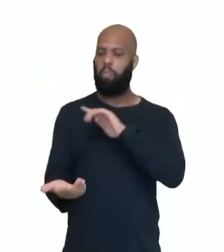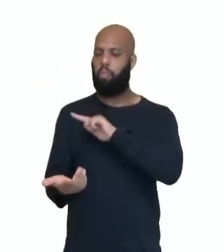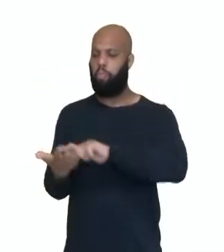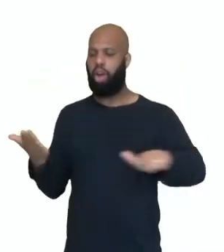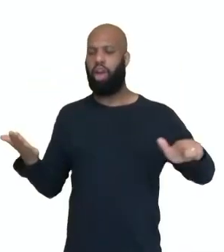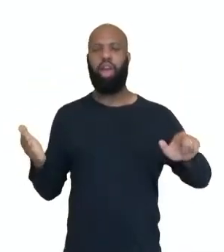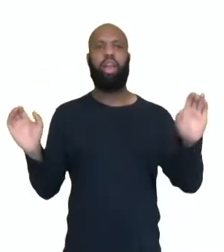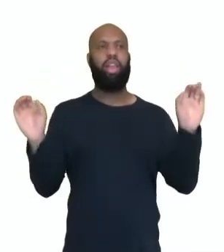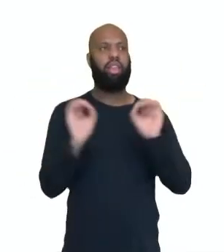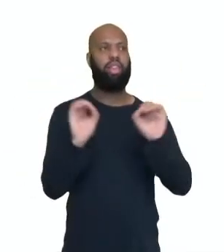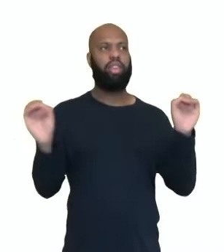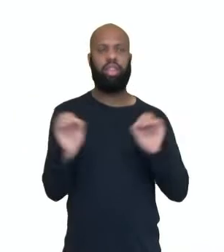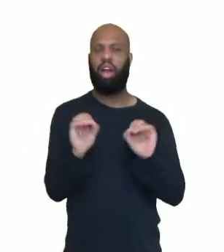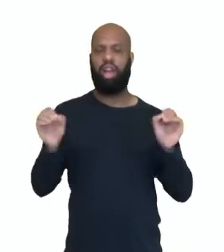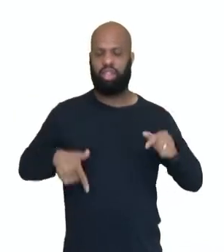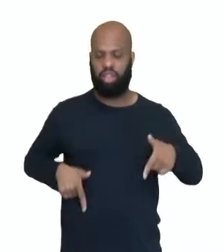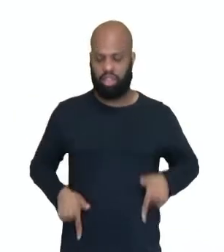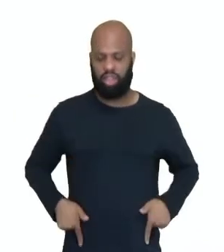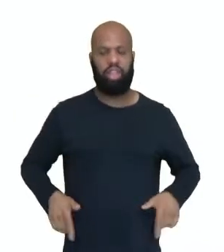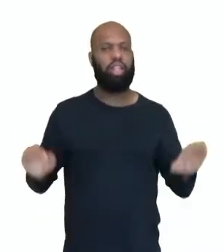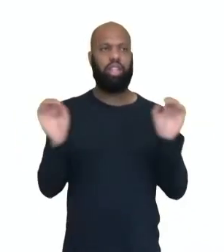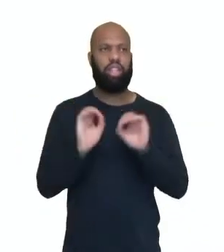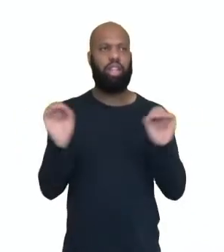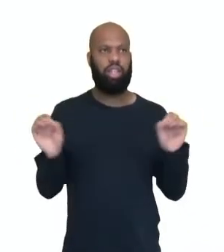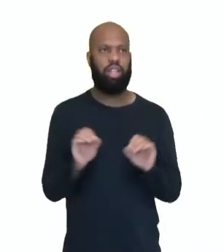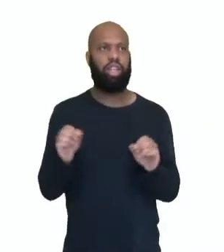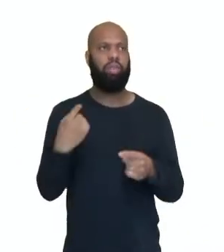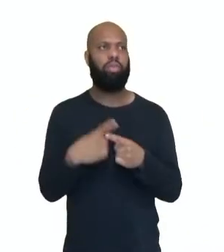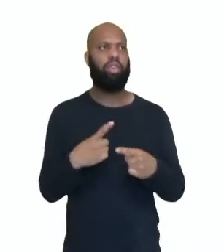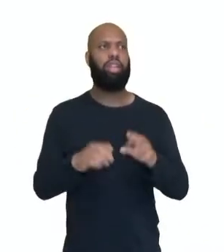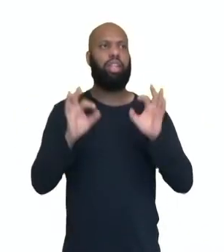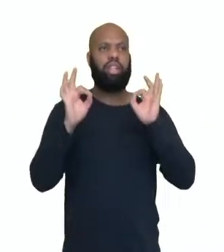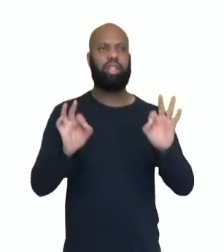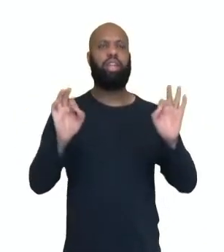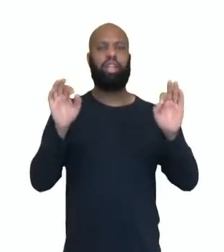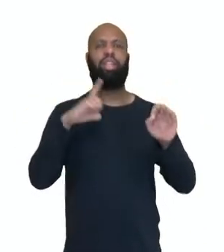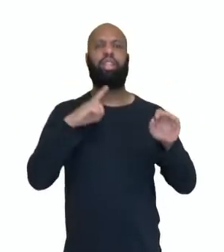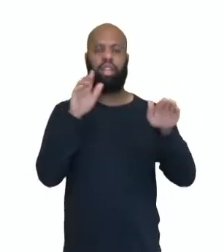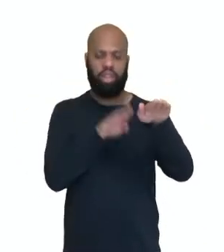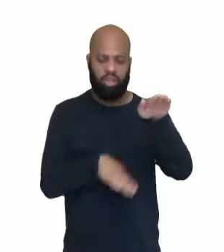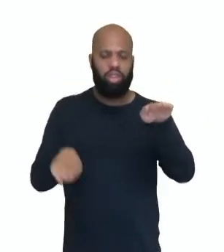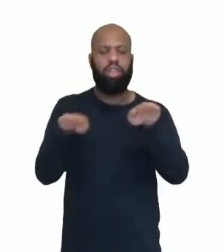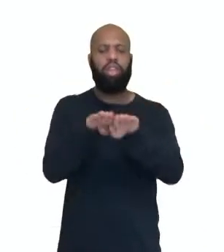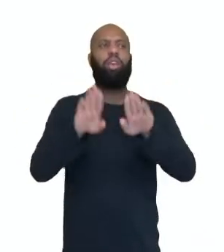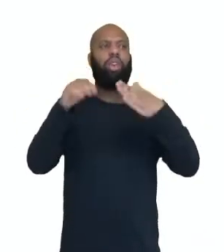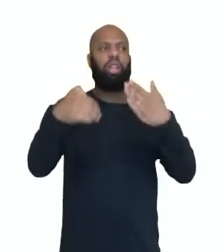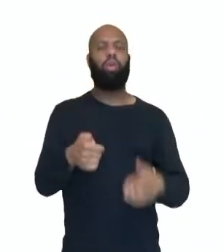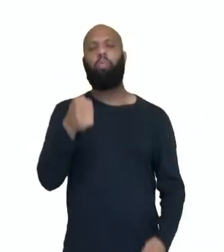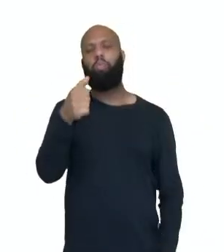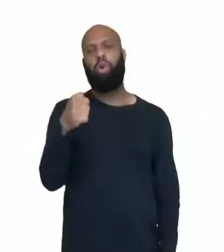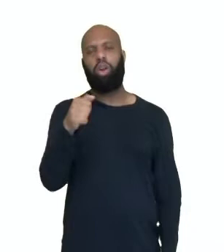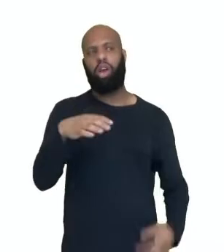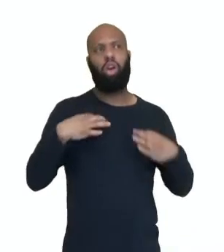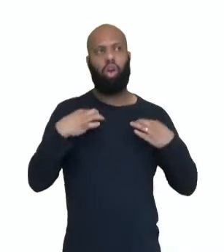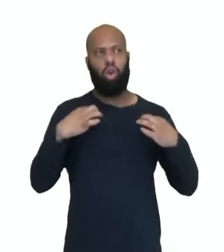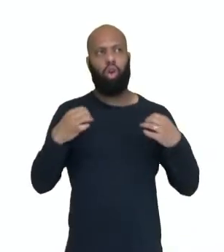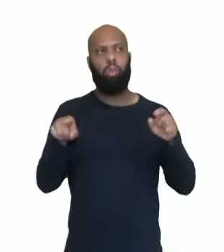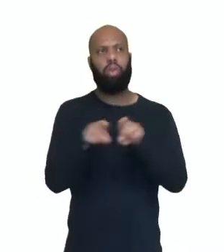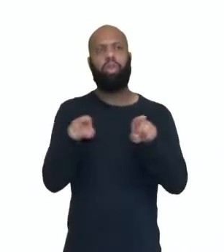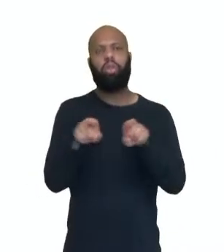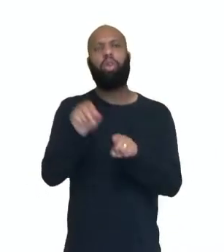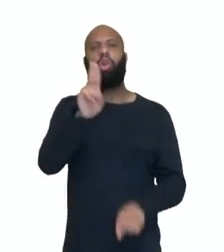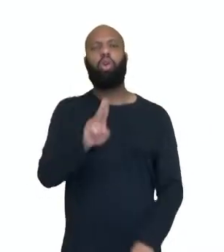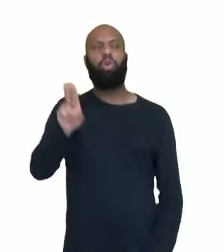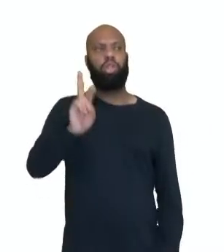uma luta sem a presença de armas, é uma luta justa, uma luta igualitária. Então, a pouca vestimenta também serve